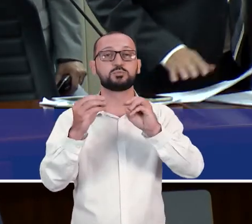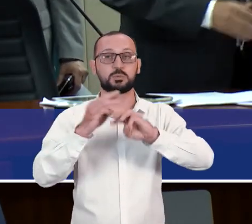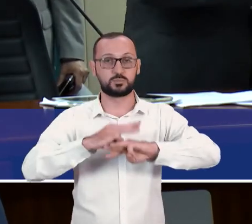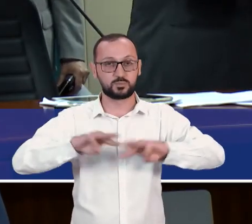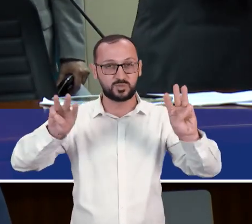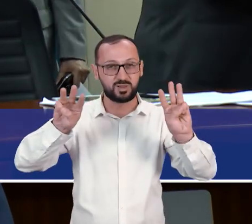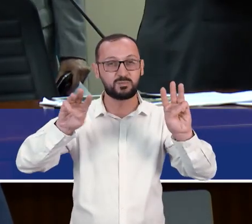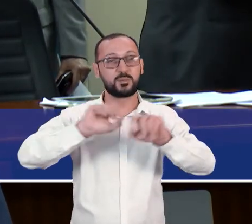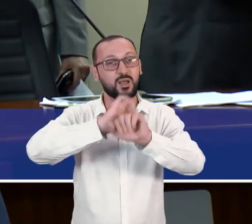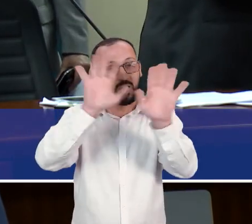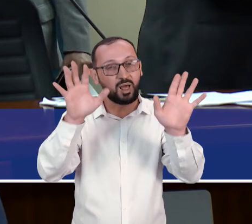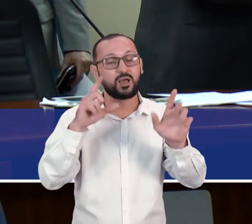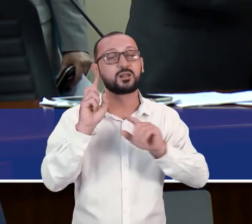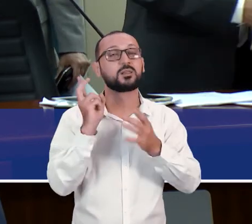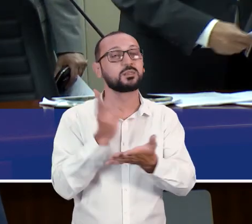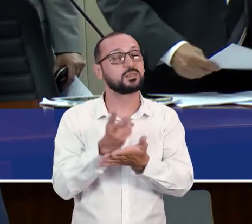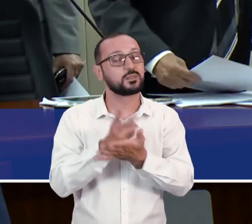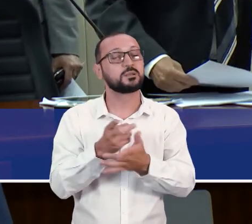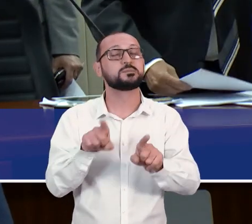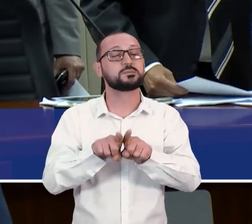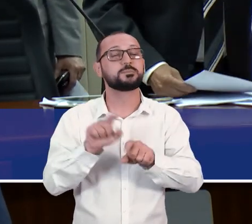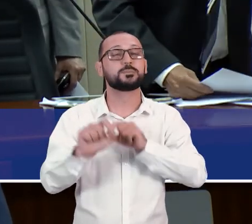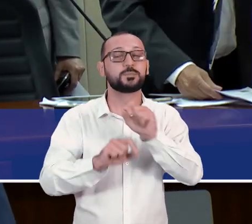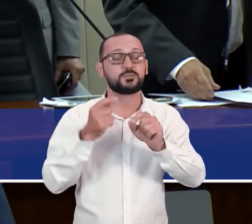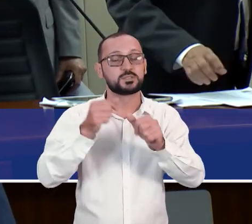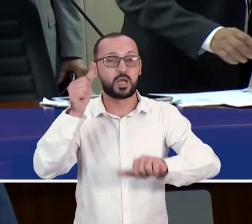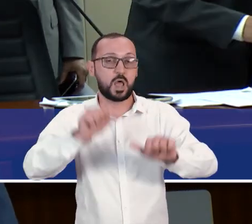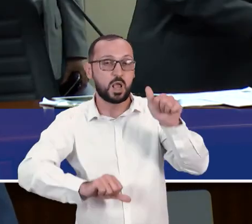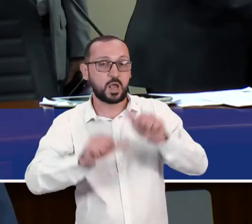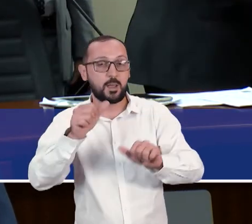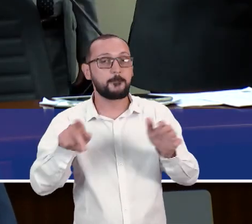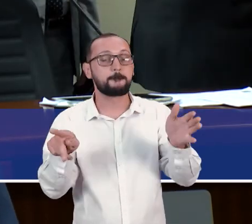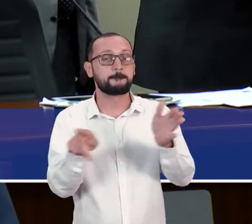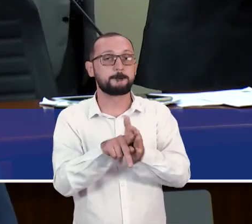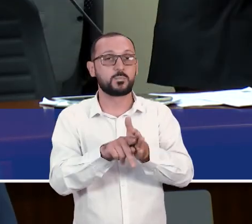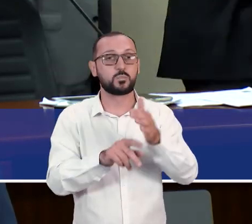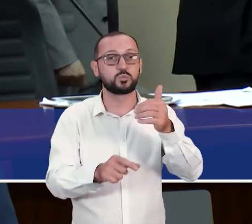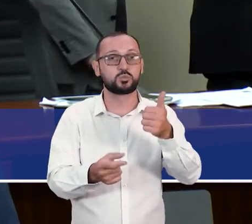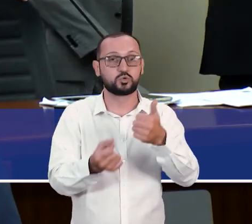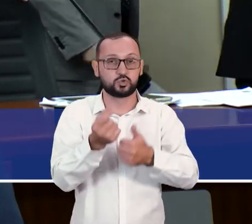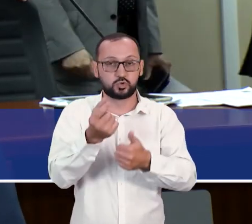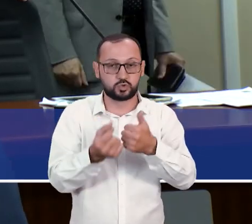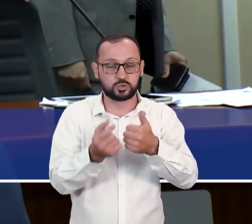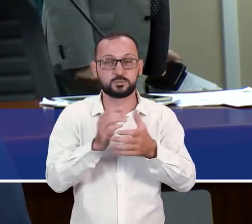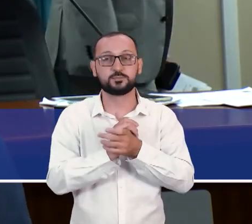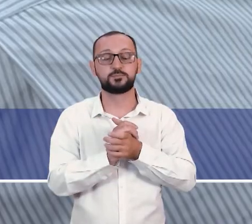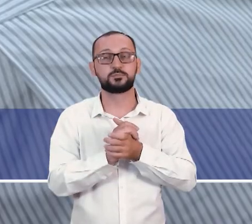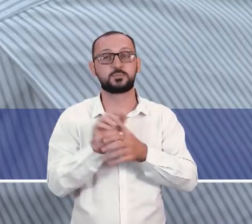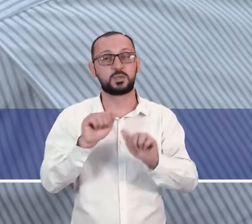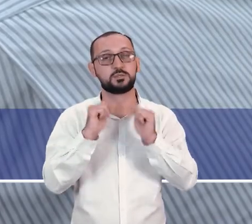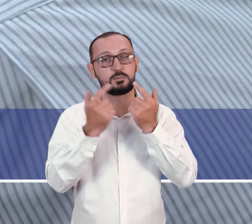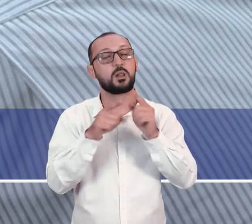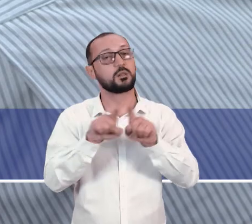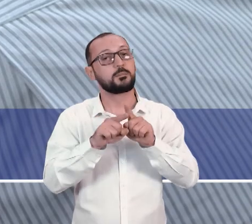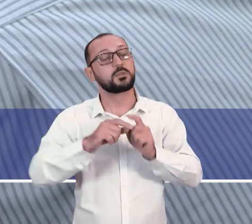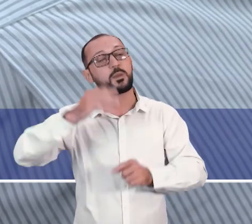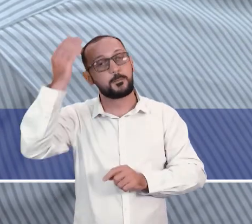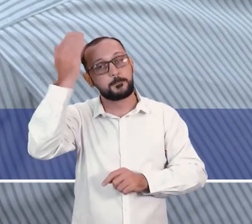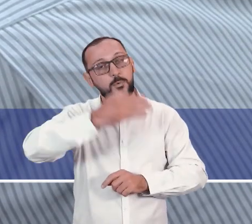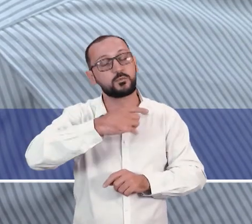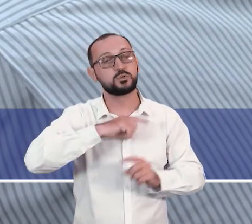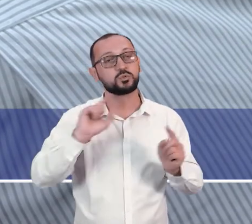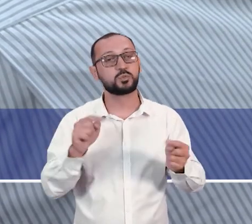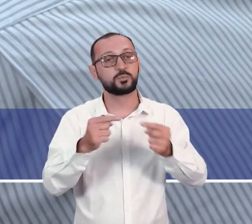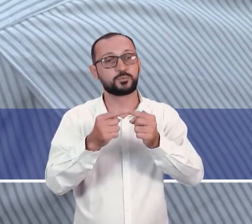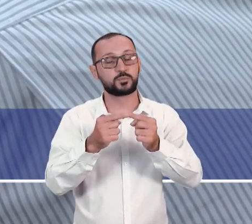de transparências, serão posteriormente também analisadas pelo Tribunal de Contas do Estado. A Assembleia também é